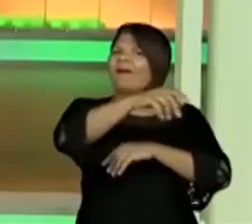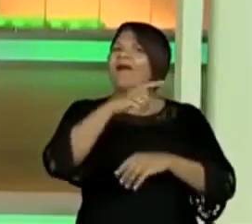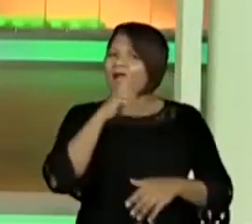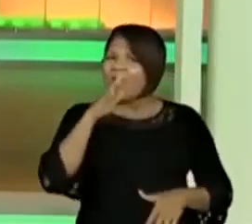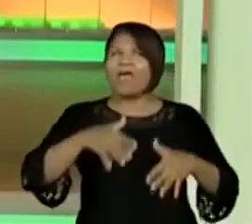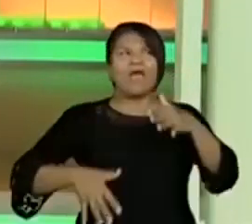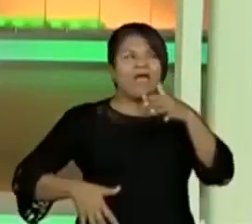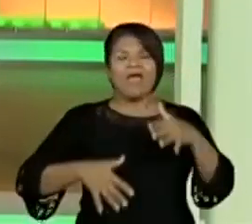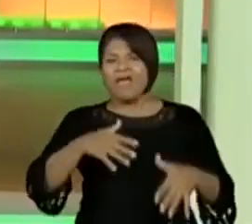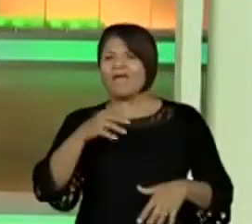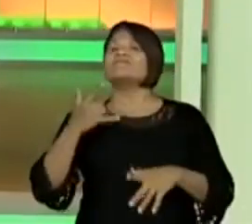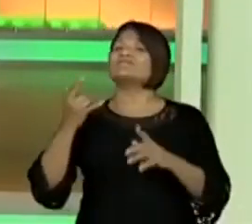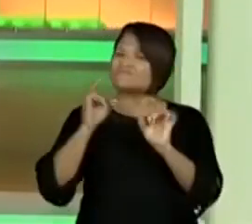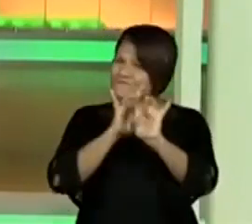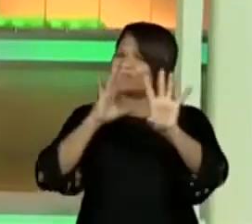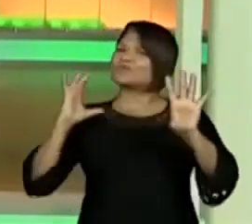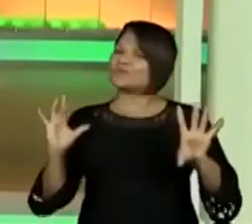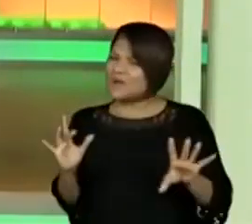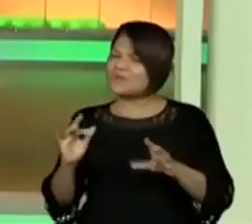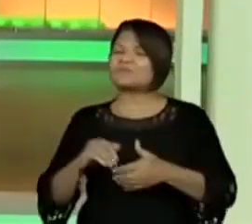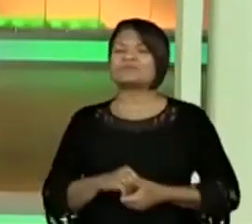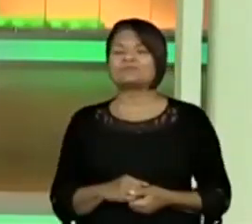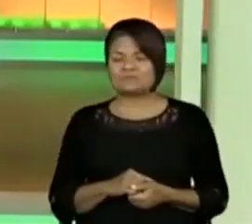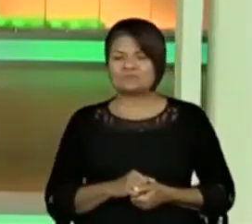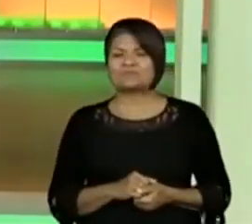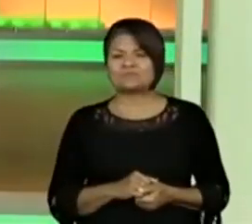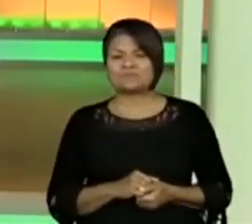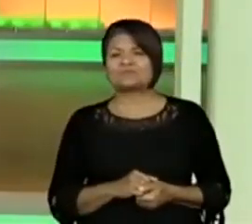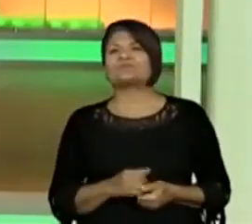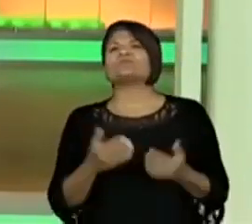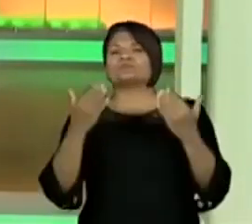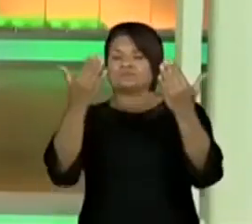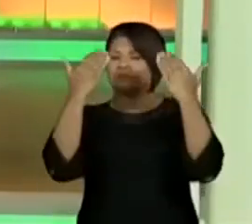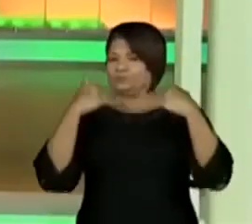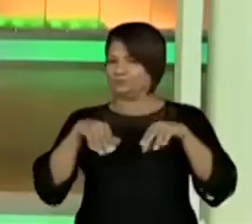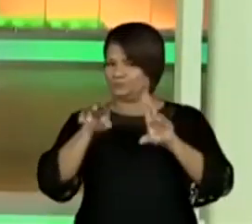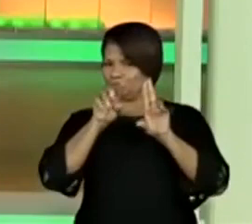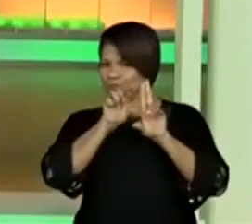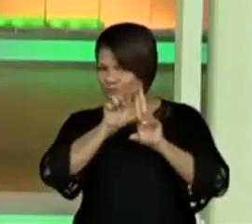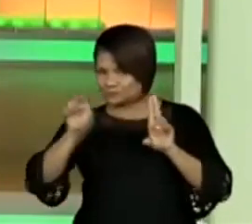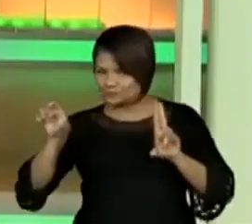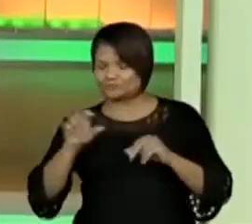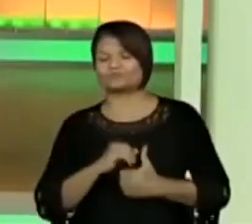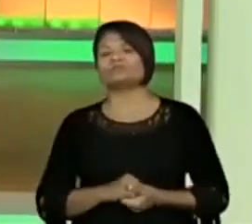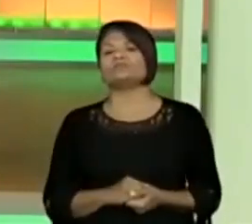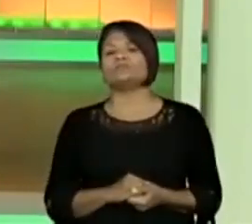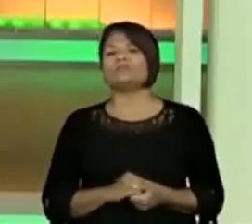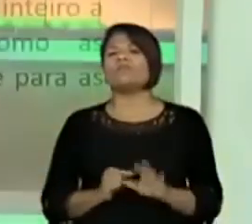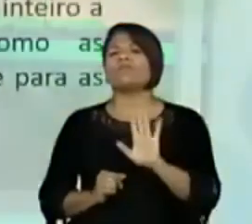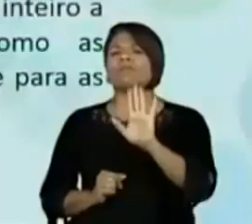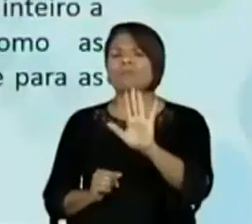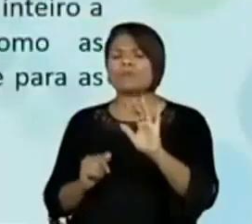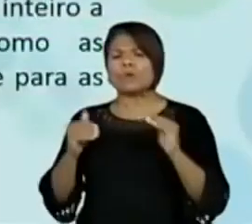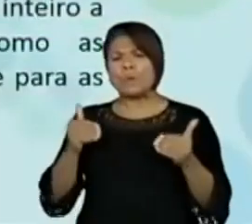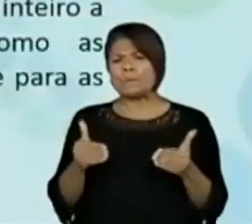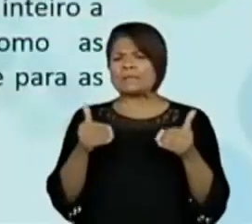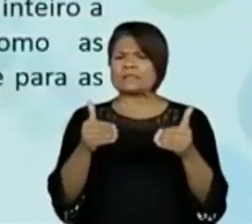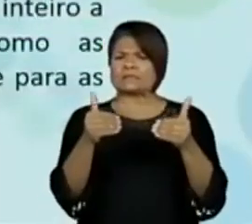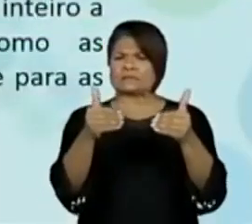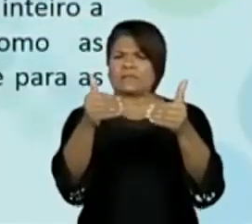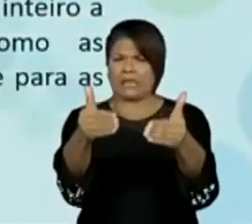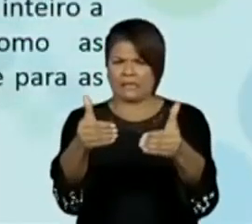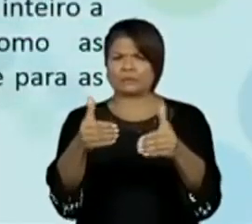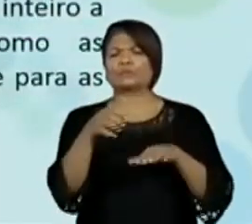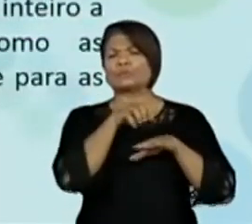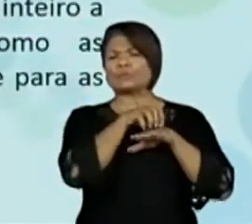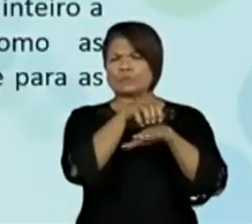Bom, vamos para mais um. Vamos lá. Segundo o Ministério do Turismo,